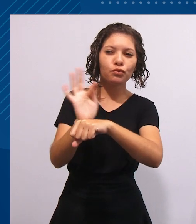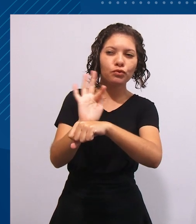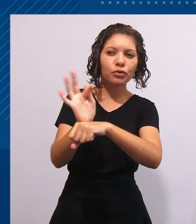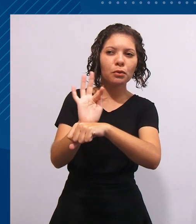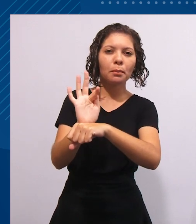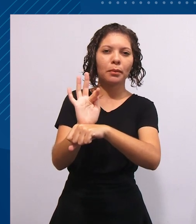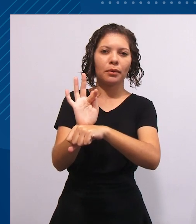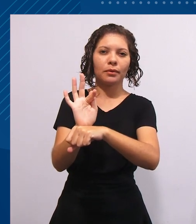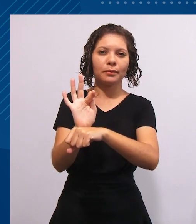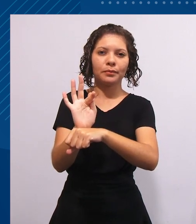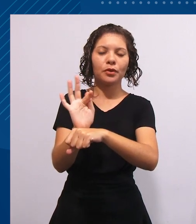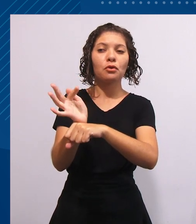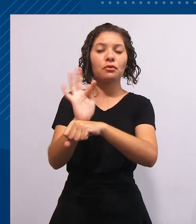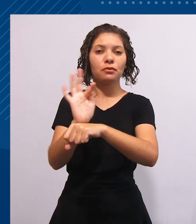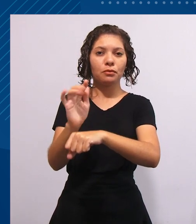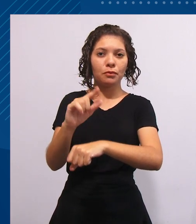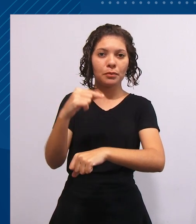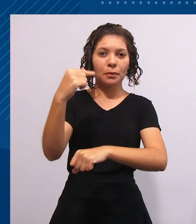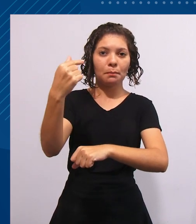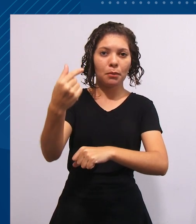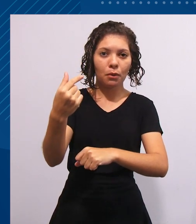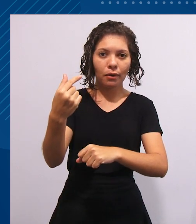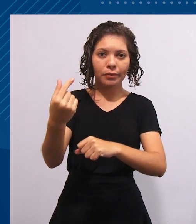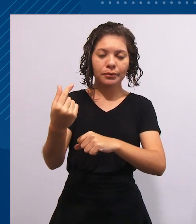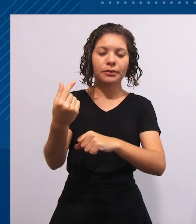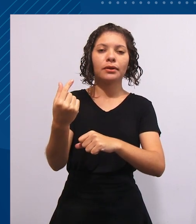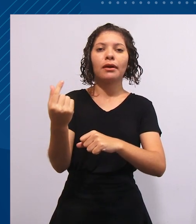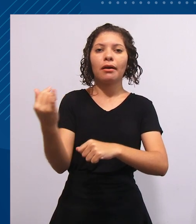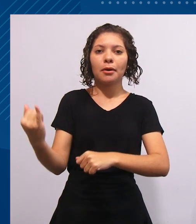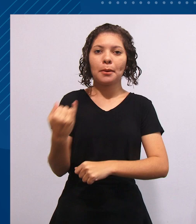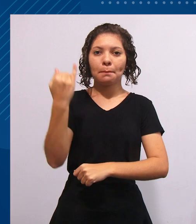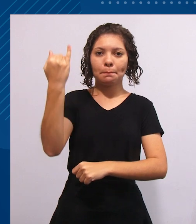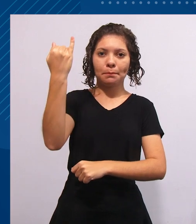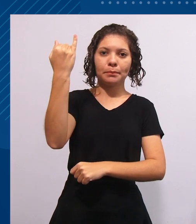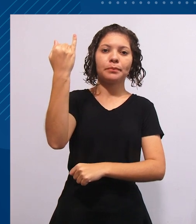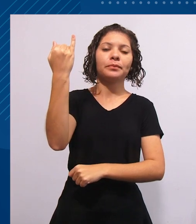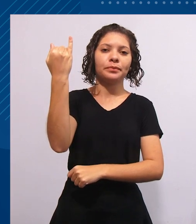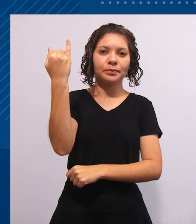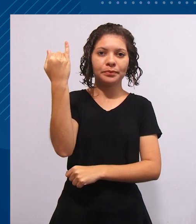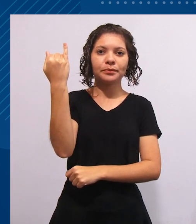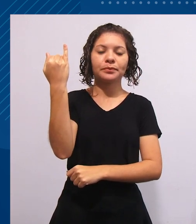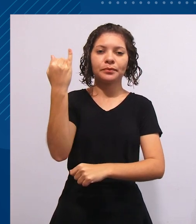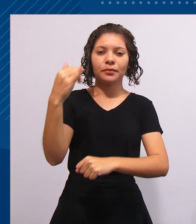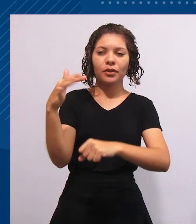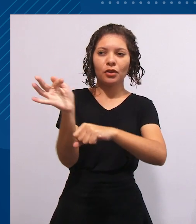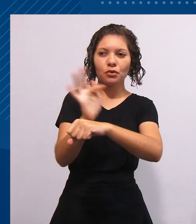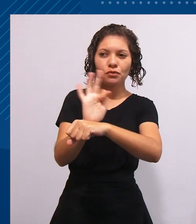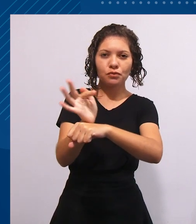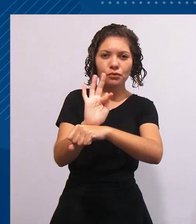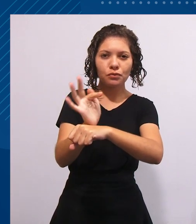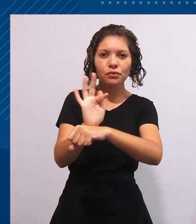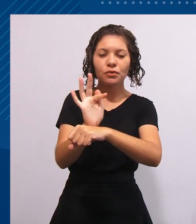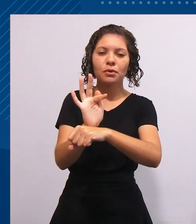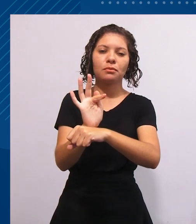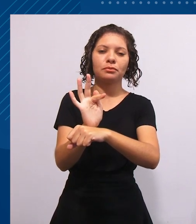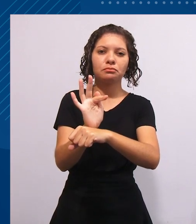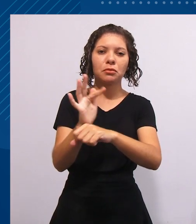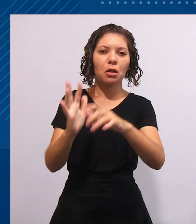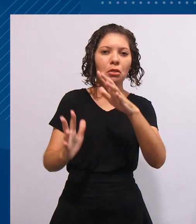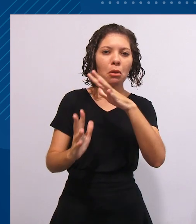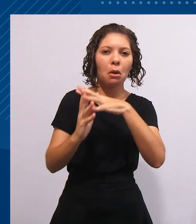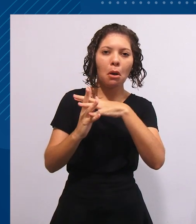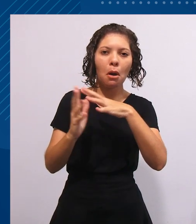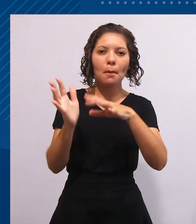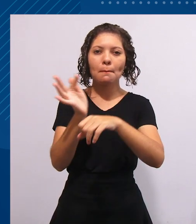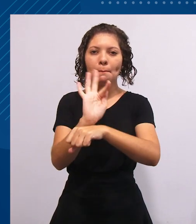o filme é importante é eu acho que aquela referência hollywoodiana né cheia de efeitos visuais especiais aquele